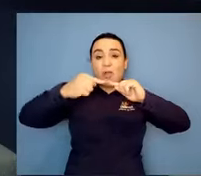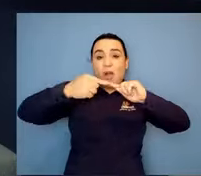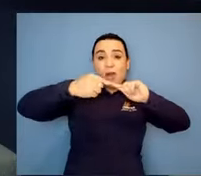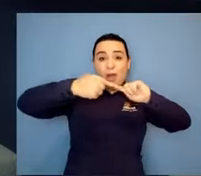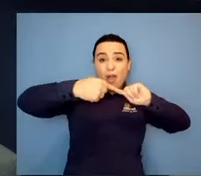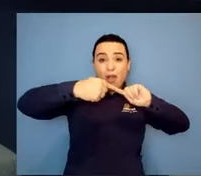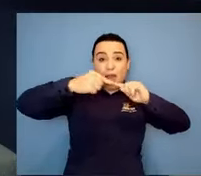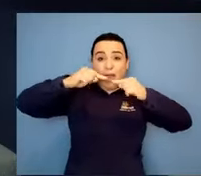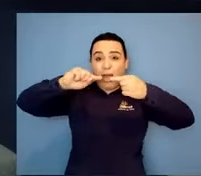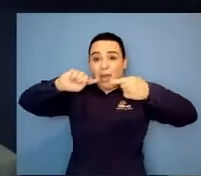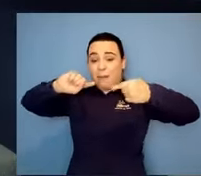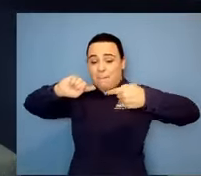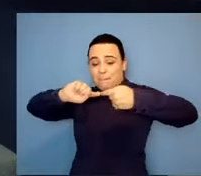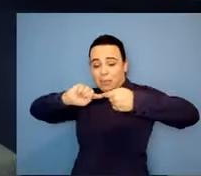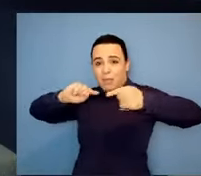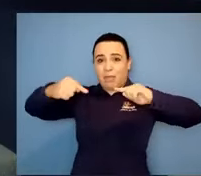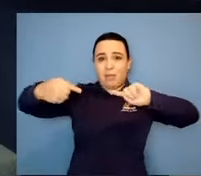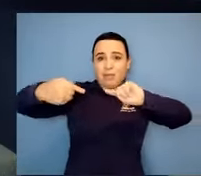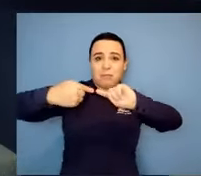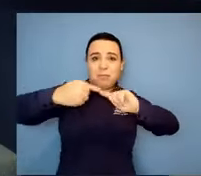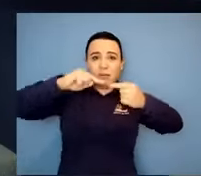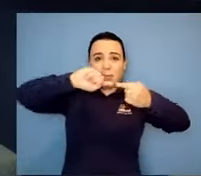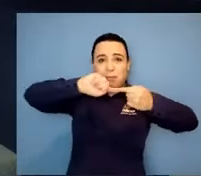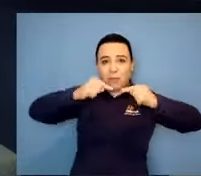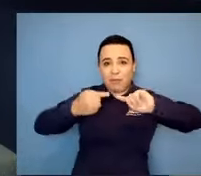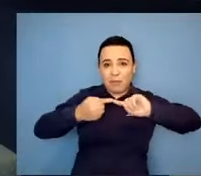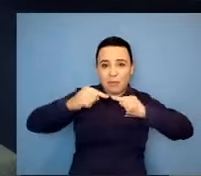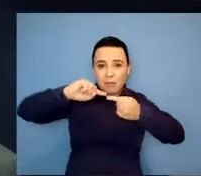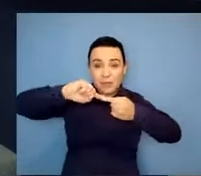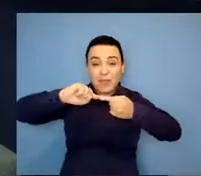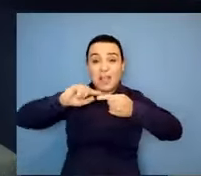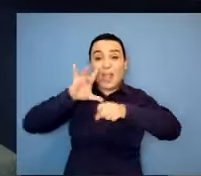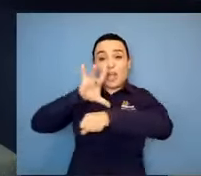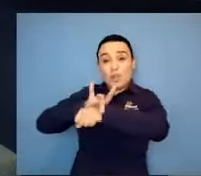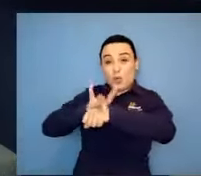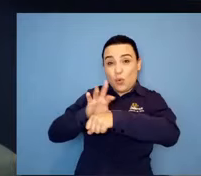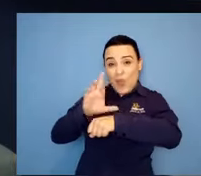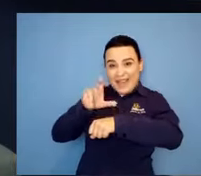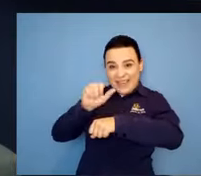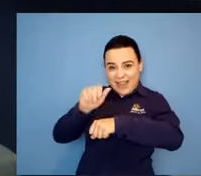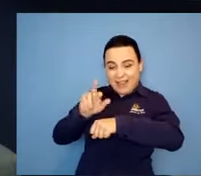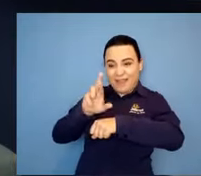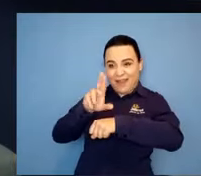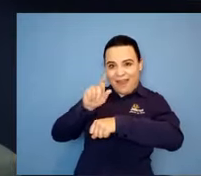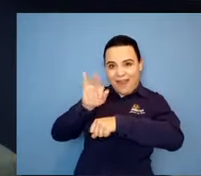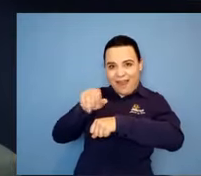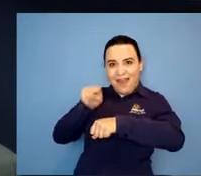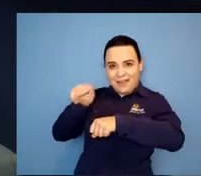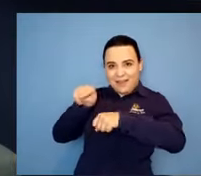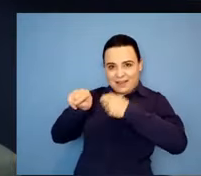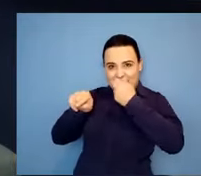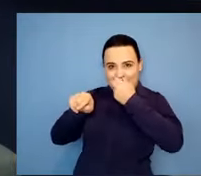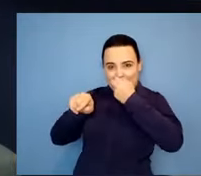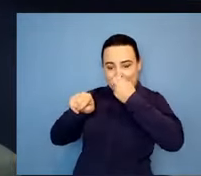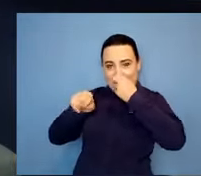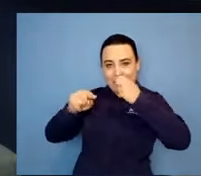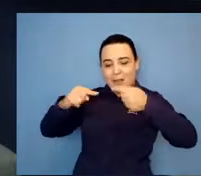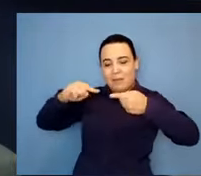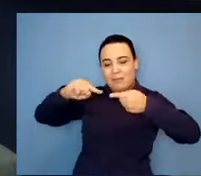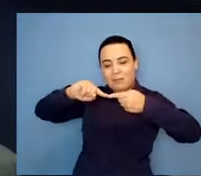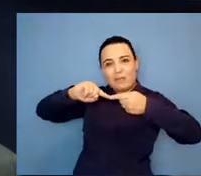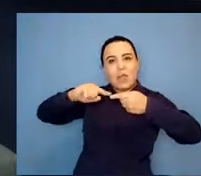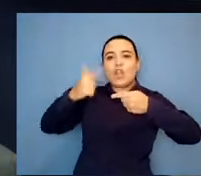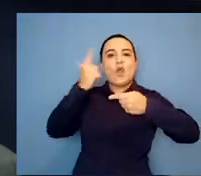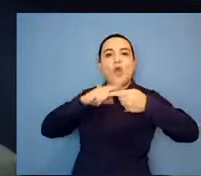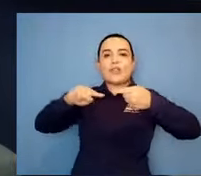meses. Quando aparecer a primeira manchinha branca lá no cérebro, encaminha para fazer o transplante. Então, é assim,